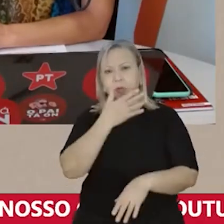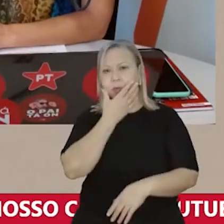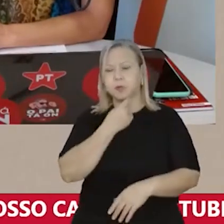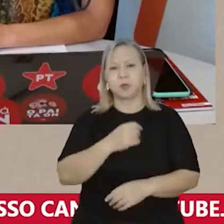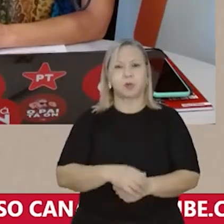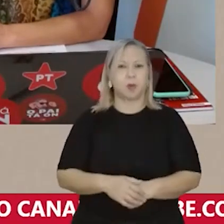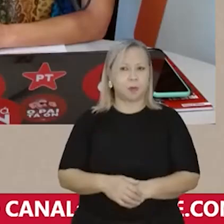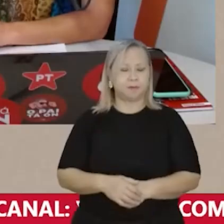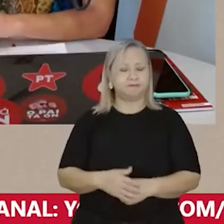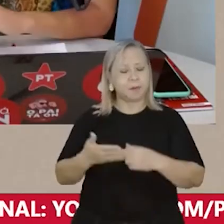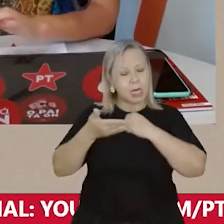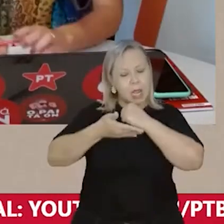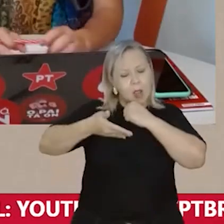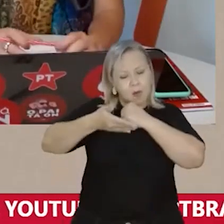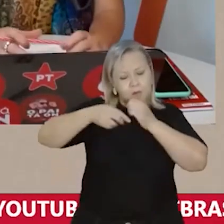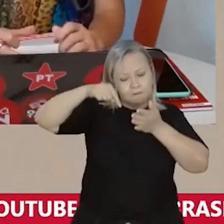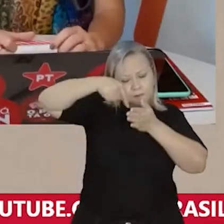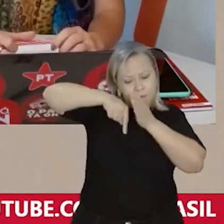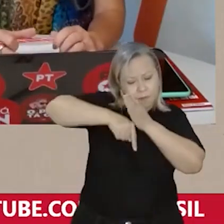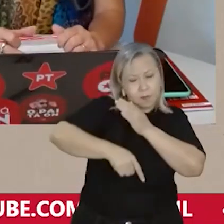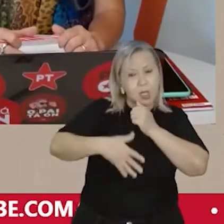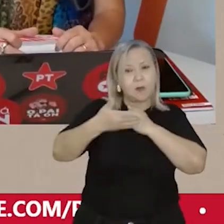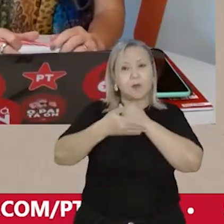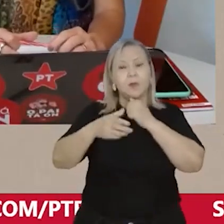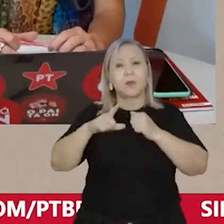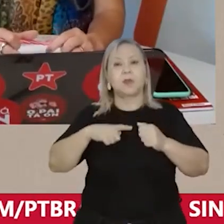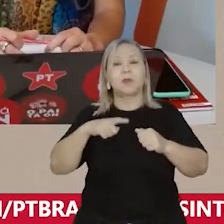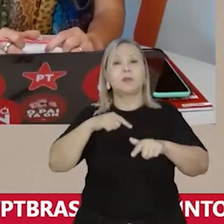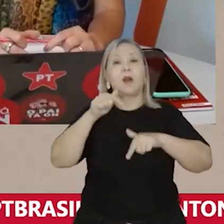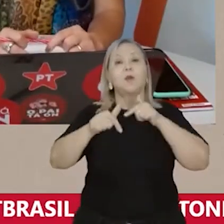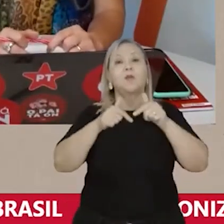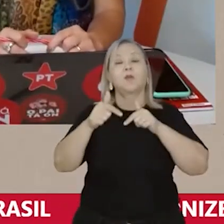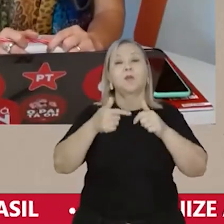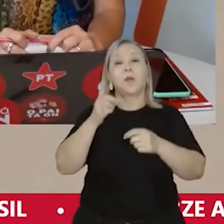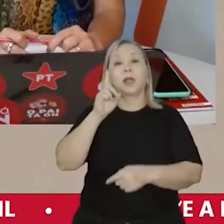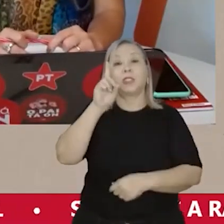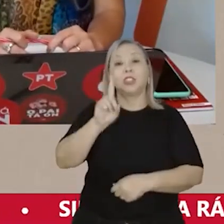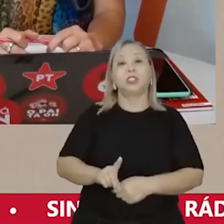é fundamental. É fundamental ter encargos de direção, sim, porque isso